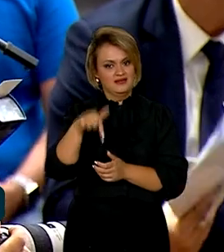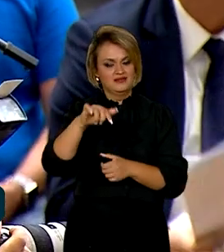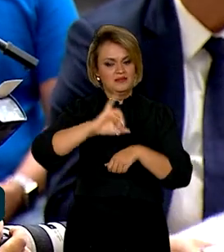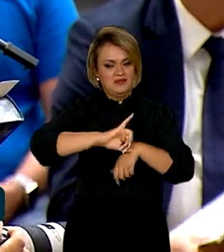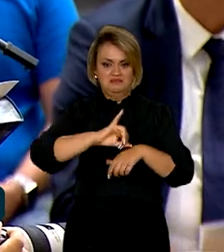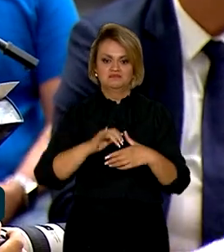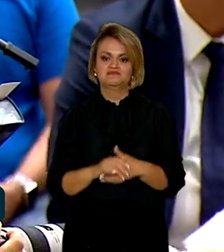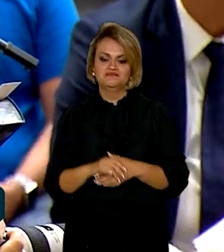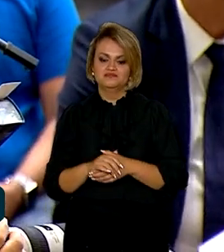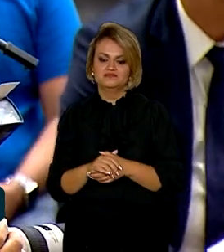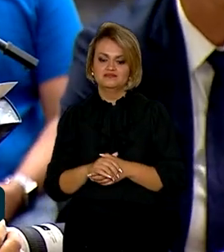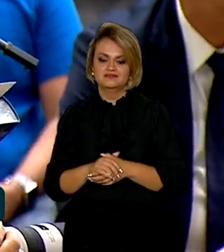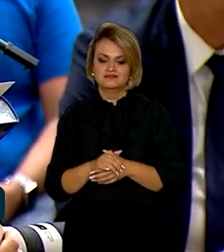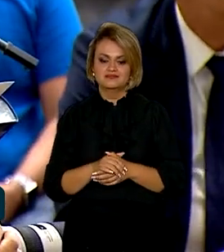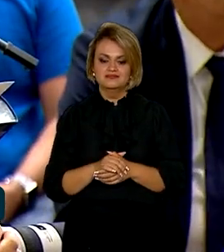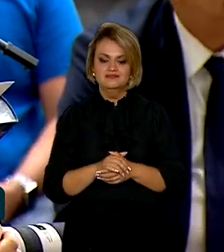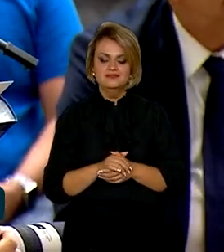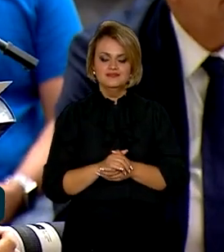Goiânia.